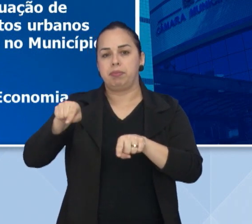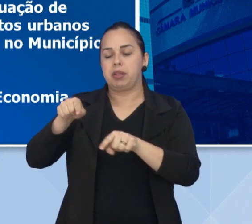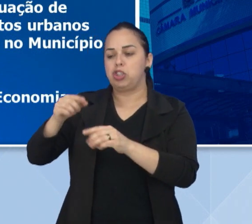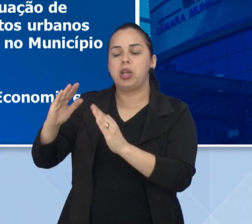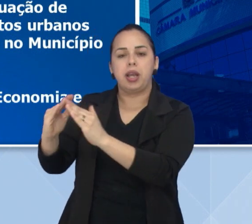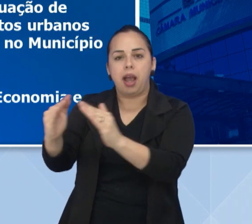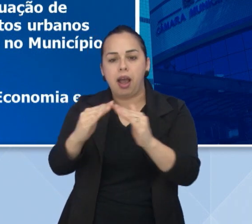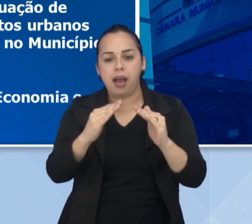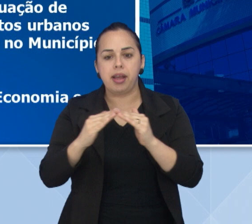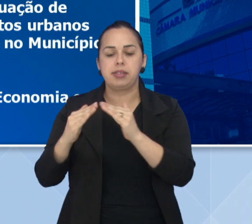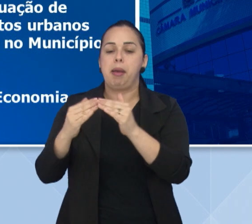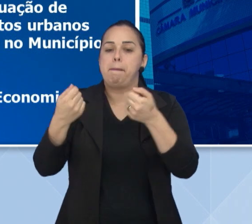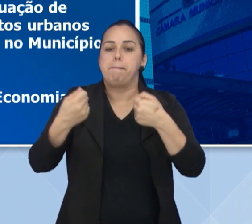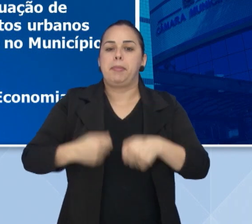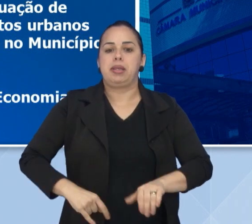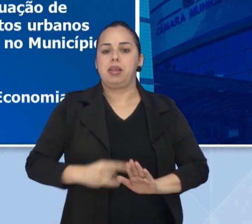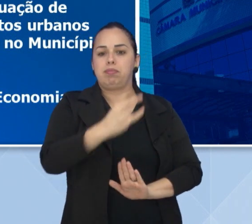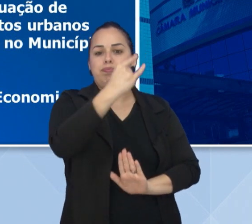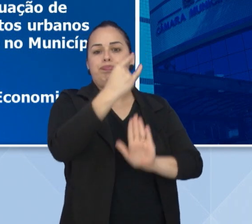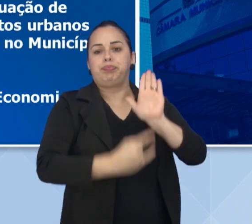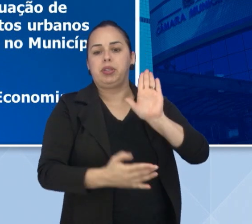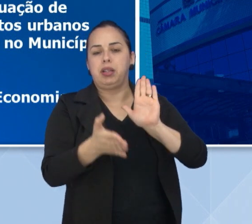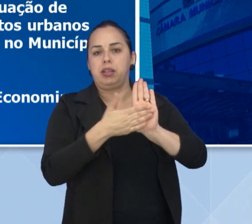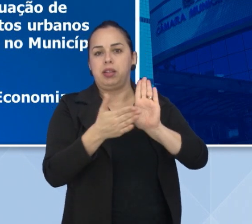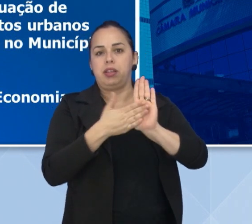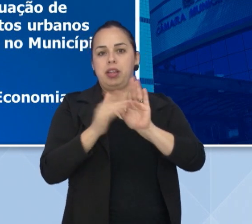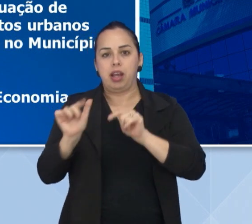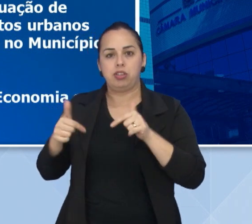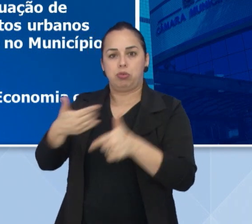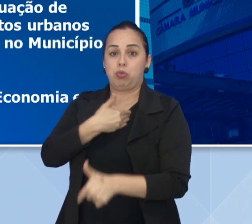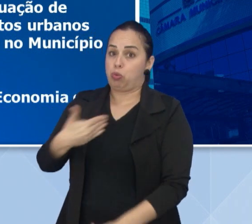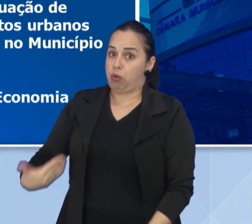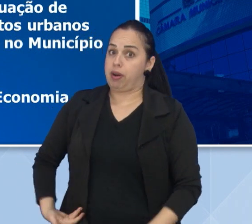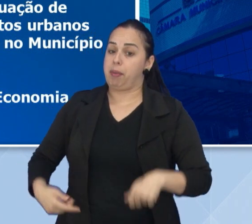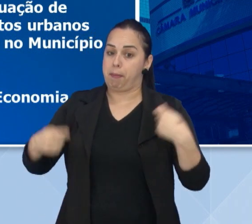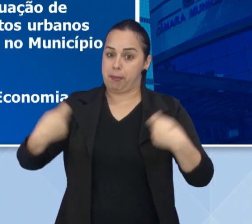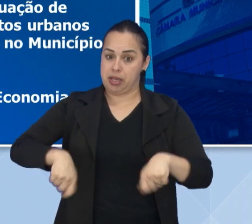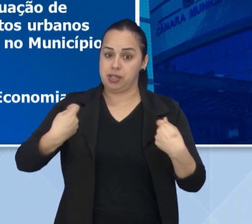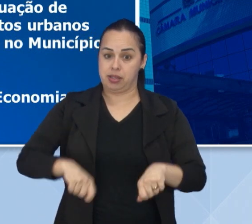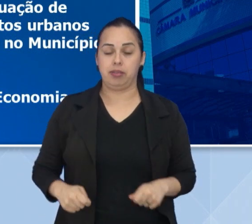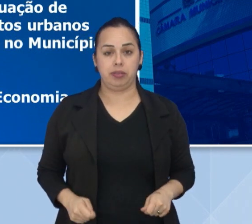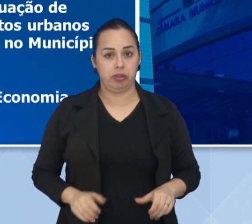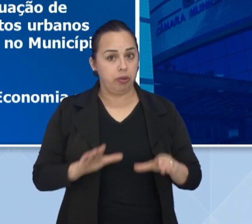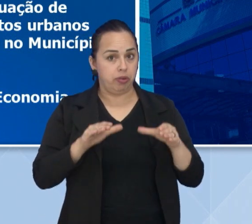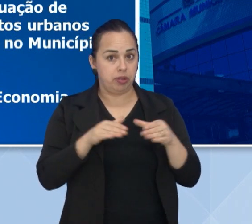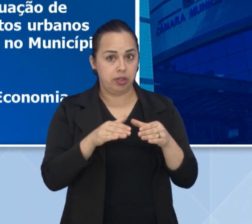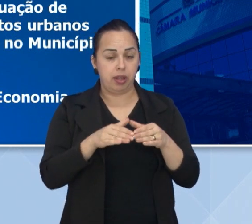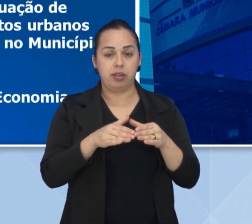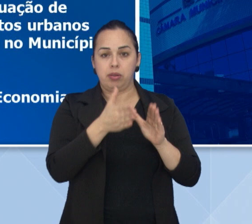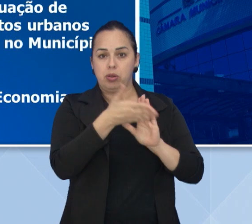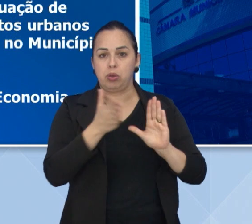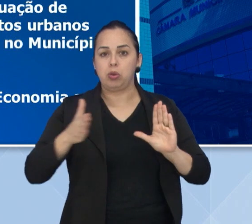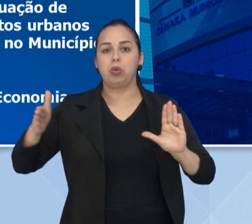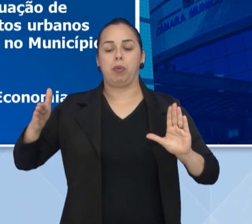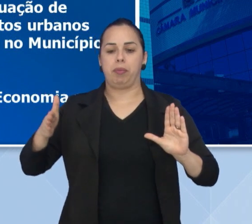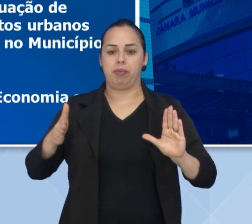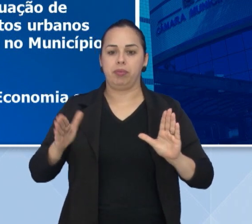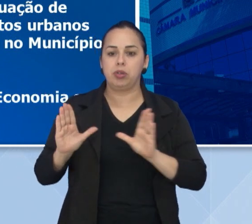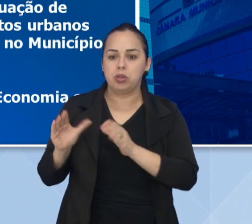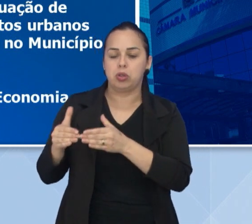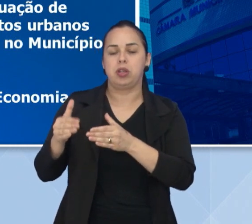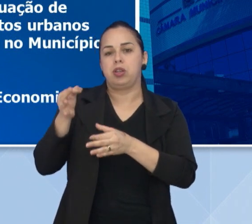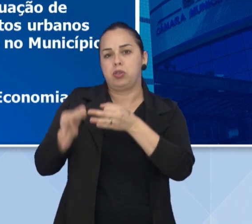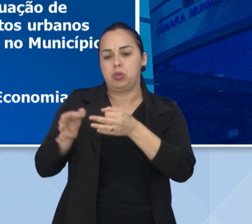processo de regularização no município de São José dos Campos. Rito ordinário, comissões